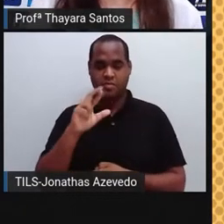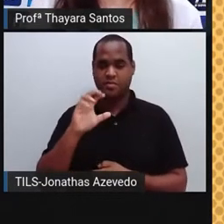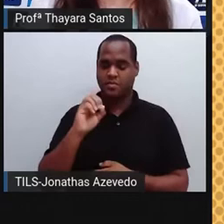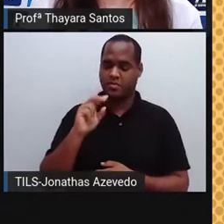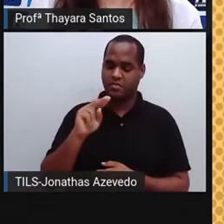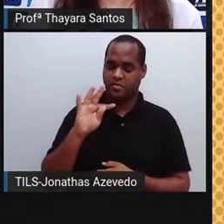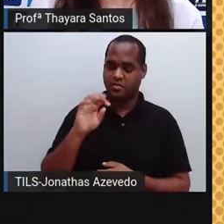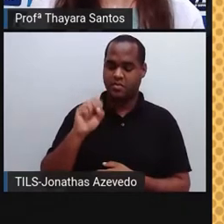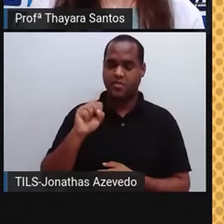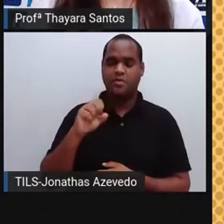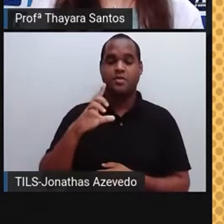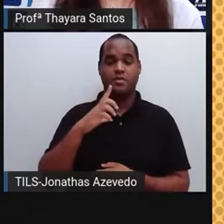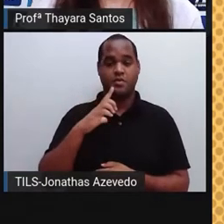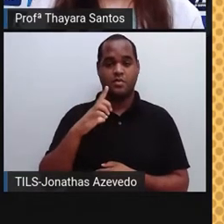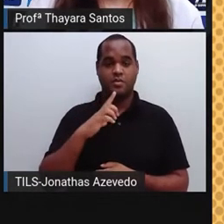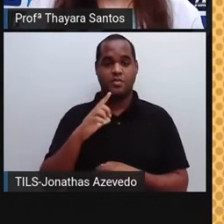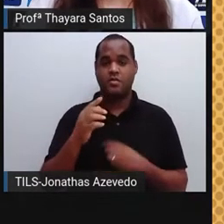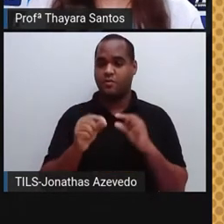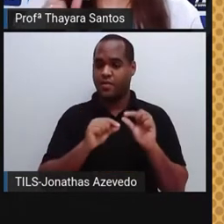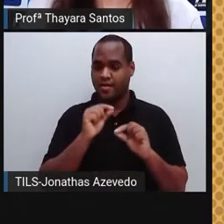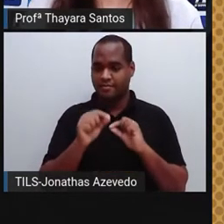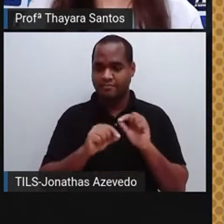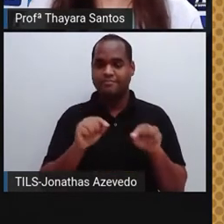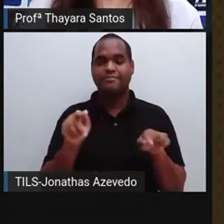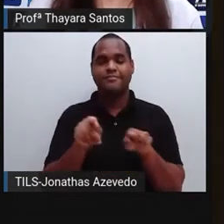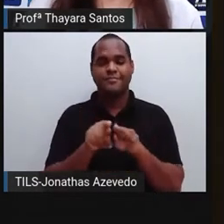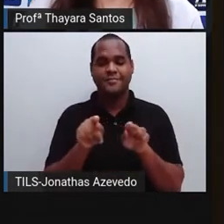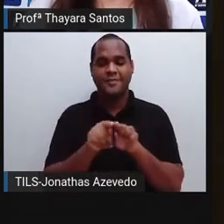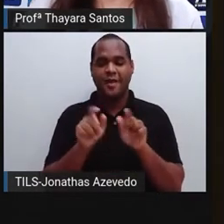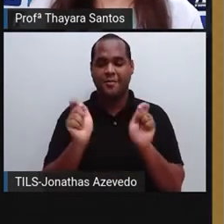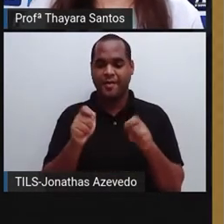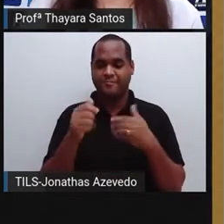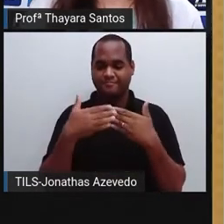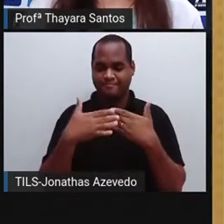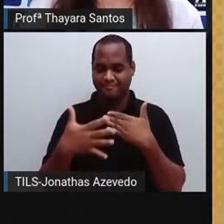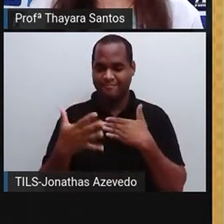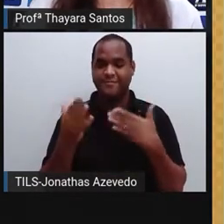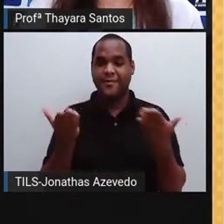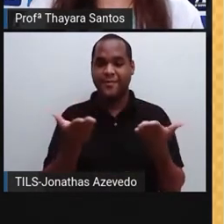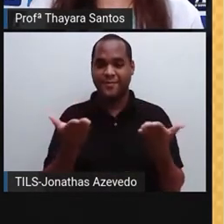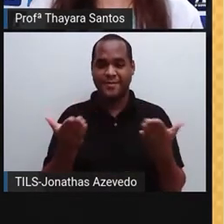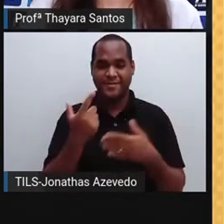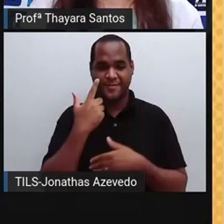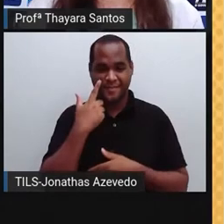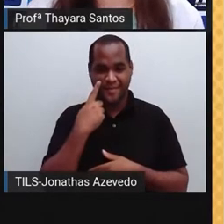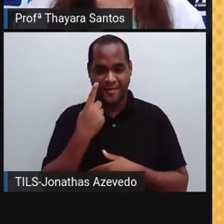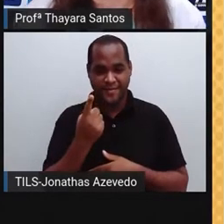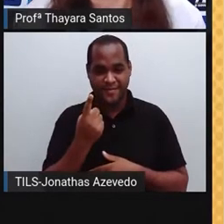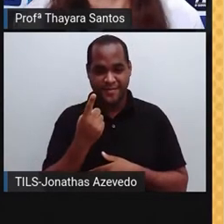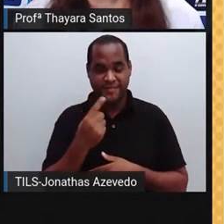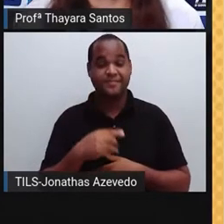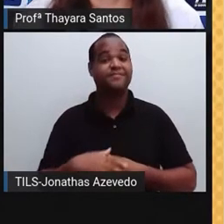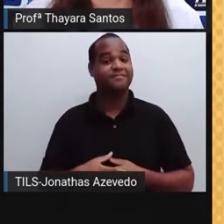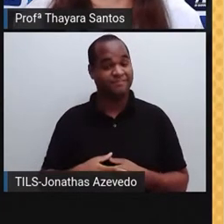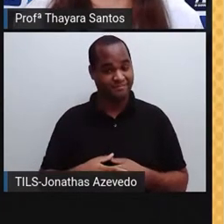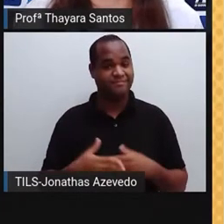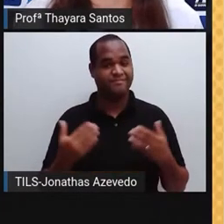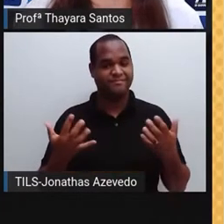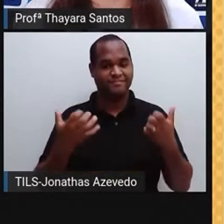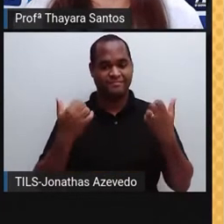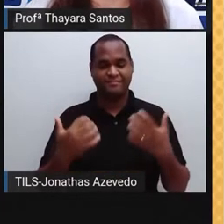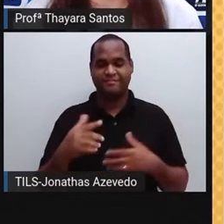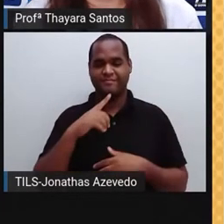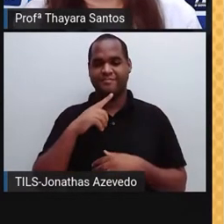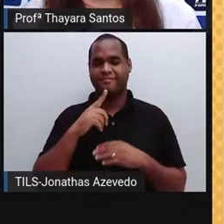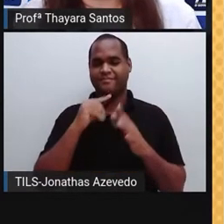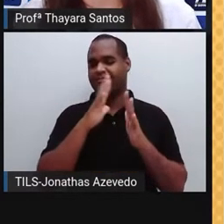daquele elemento. E a gente vai ver isso na prática agora. Vamos lá. Então, aqui a gente tem uma